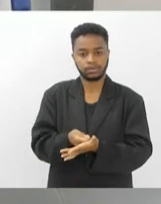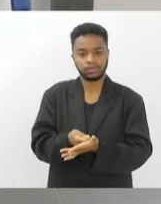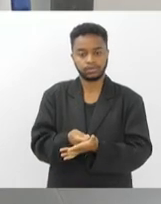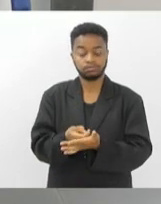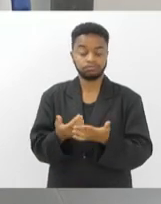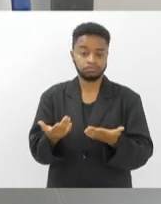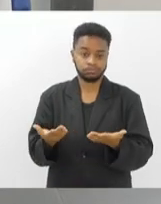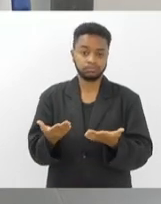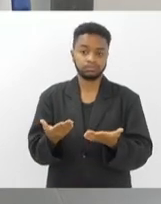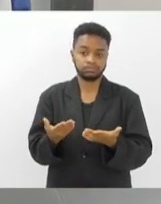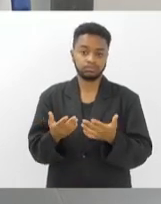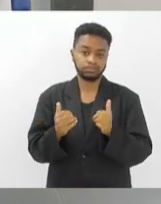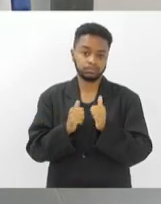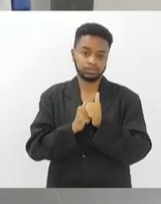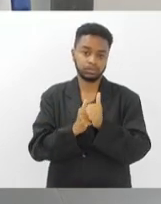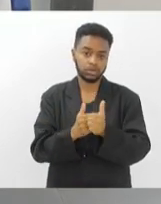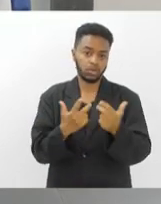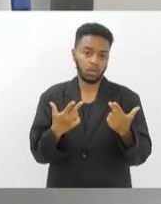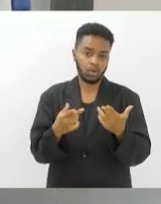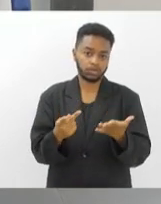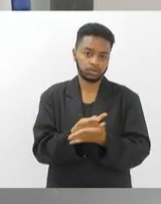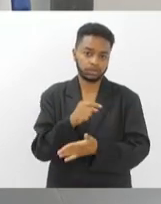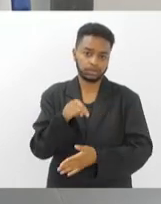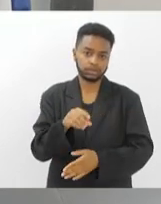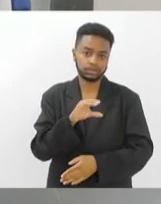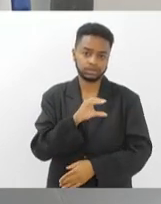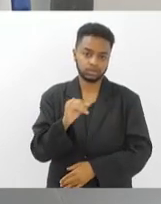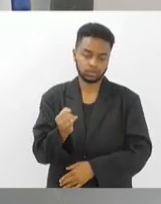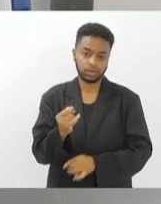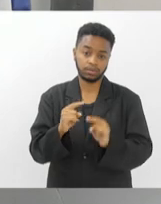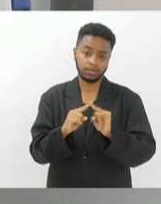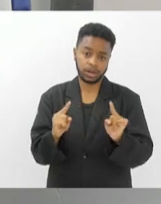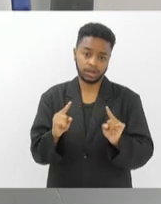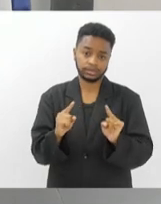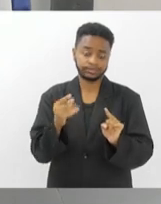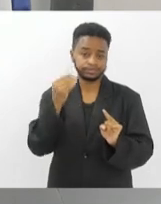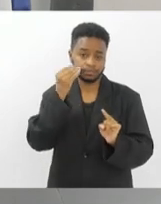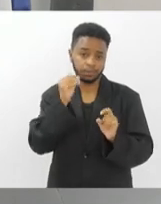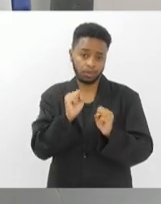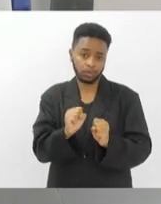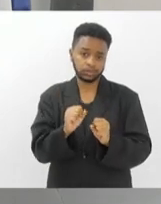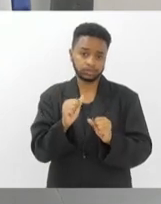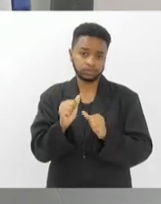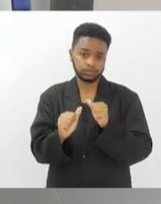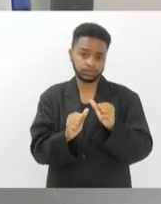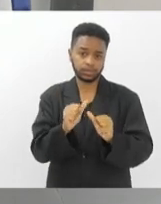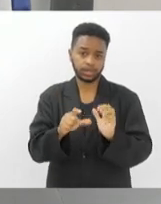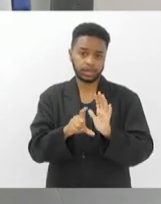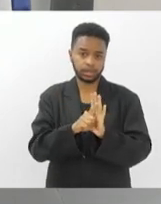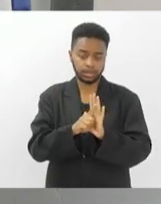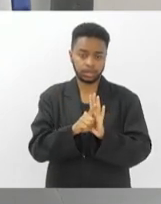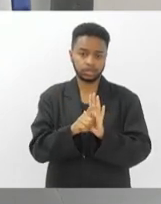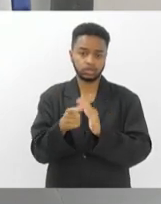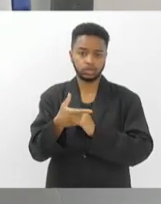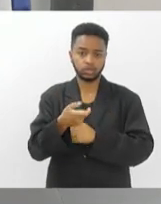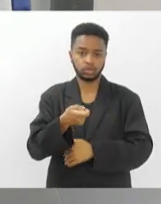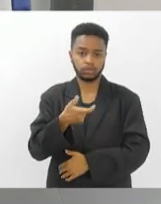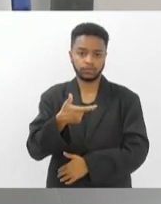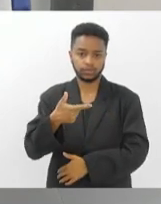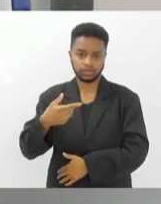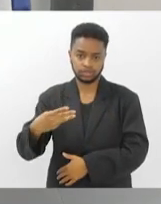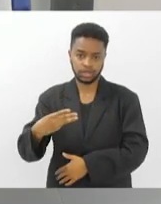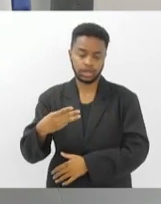no sentido já do que a gente já está fazendo na CCJ, mas seria o caso de transformar a lei de 2023,